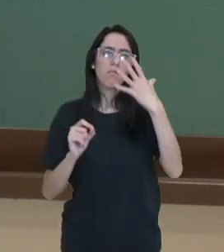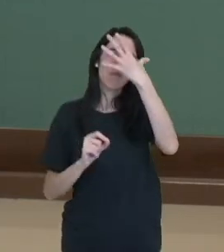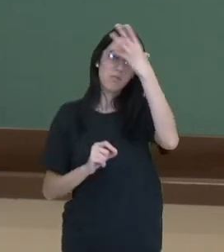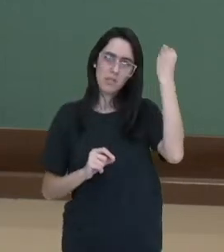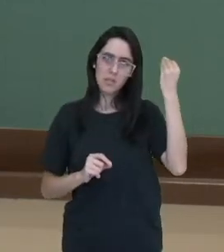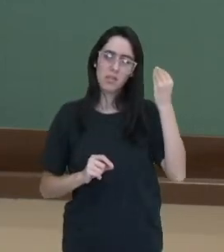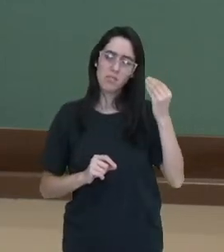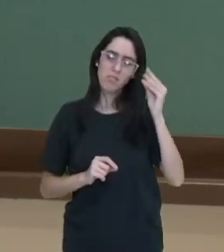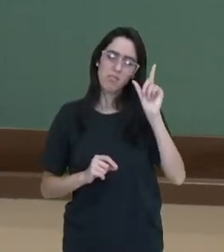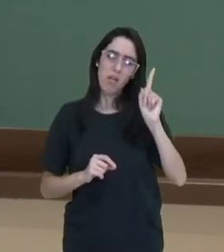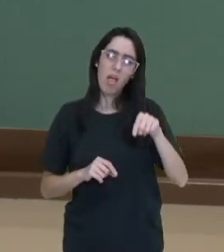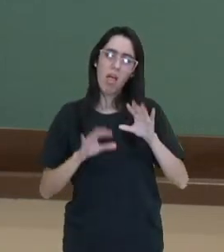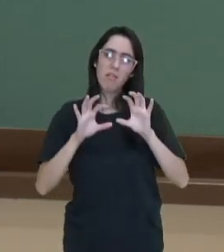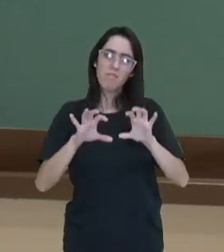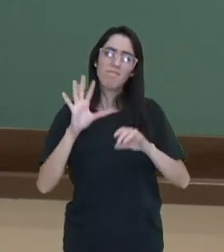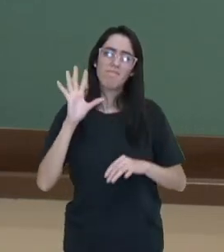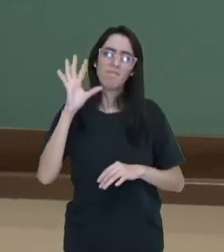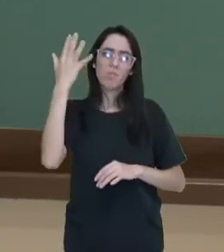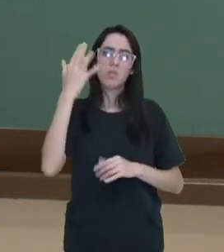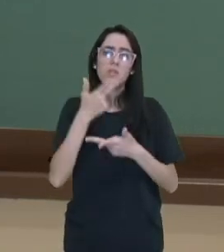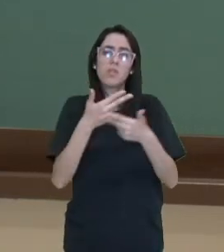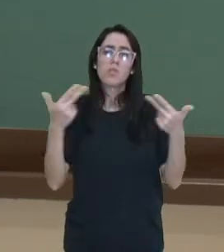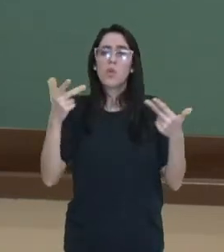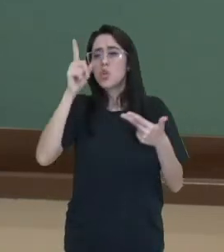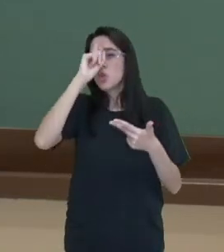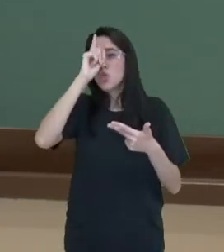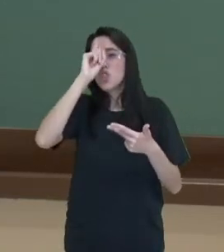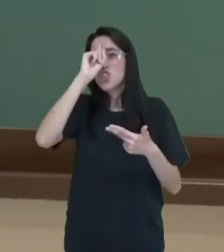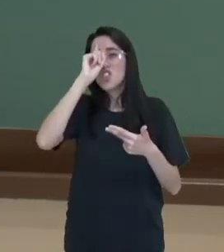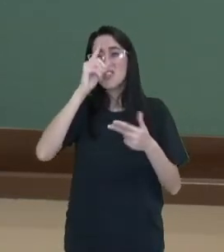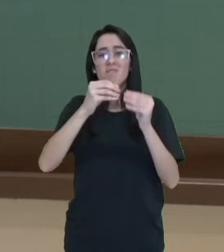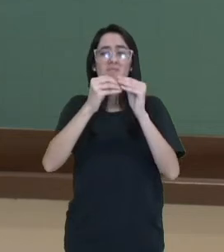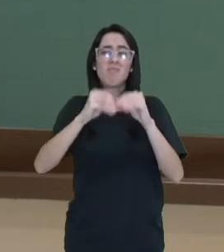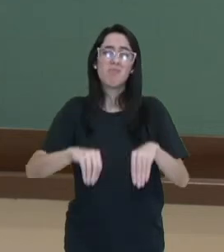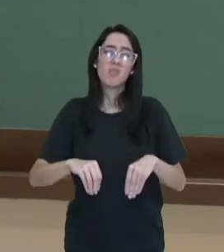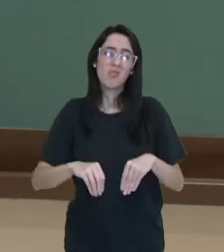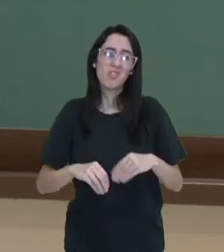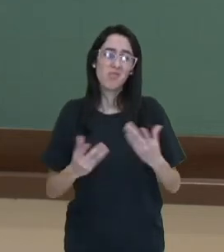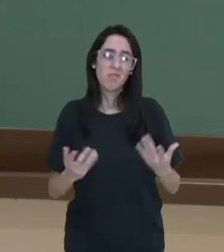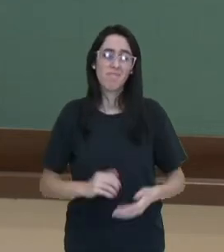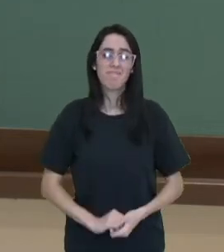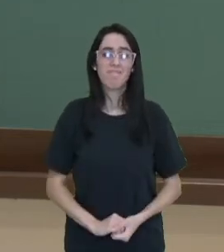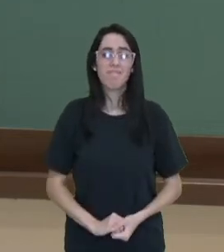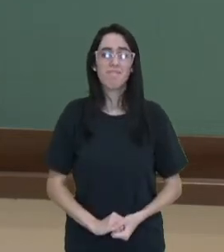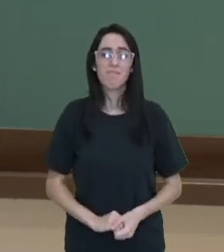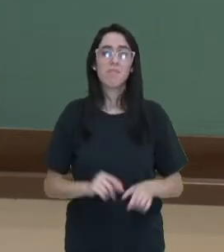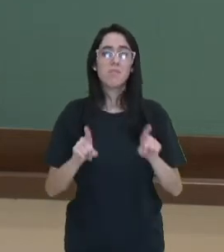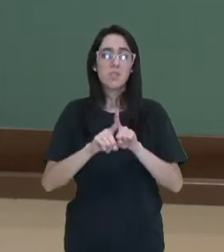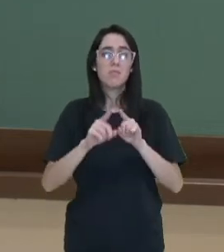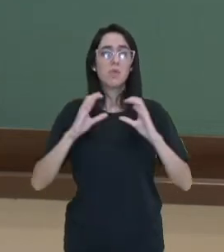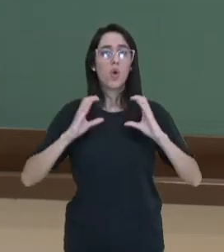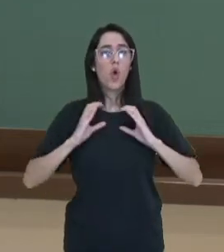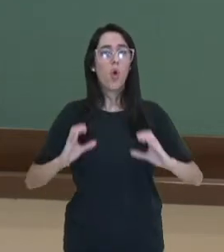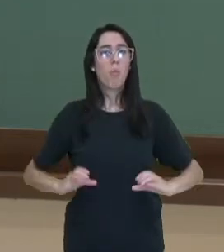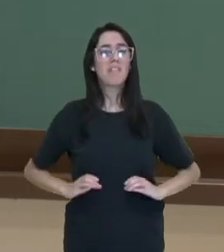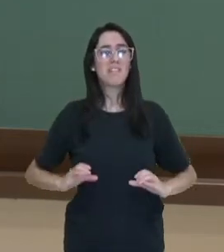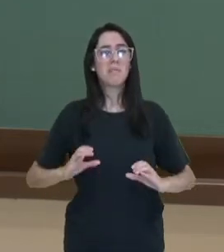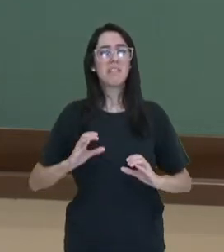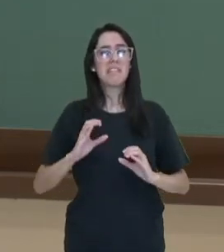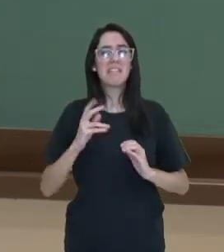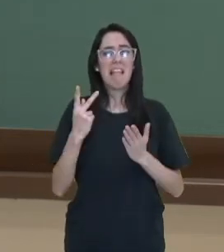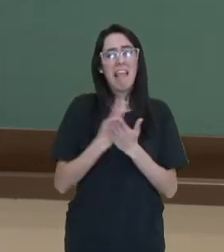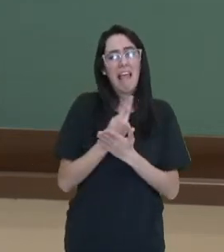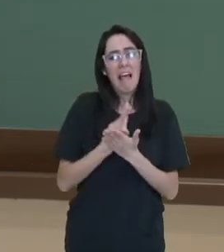acontece essas tarefas do dia a dia são comprometidas. E às vezes comportamento inapropriado,